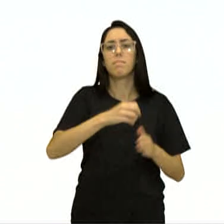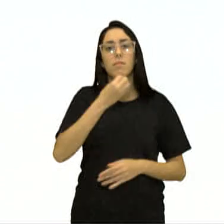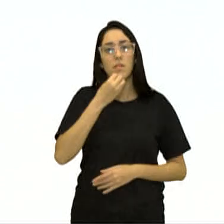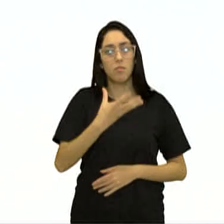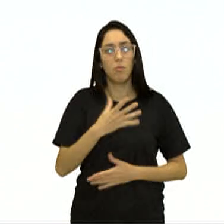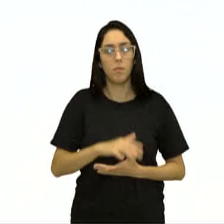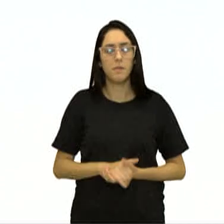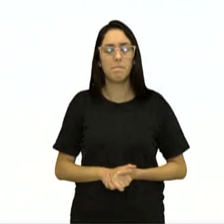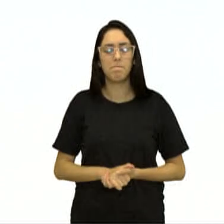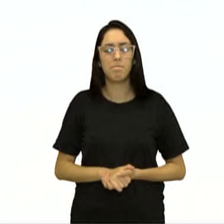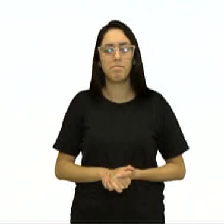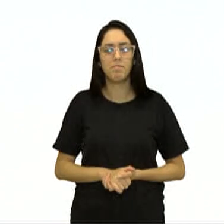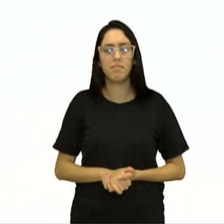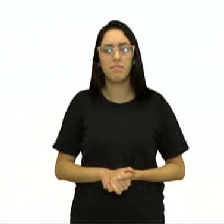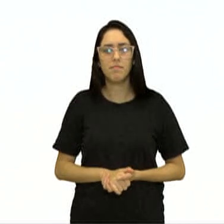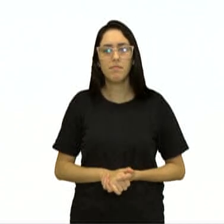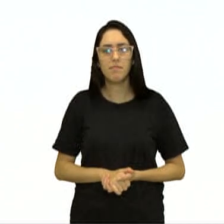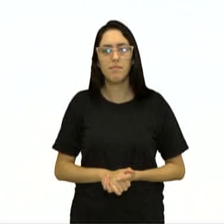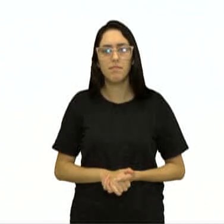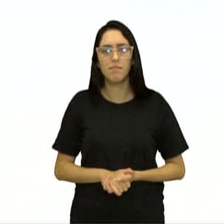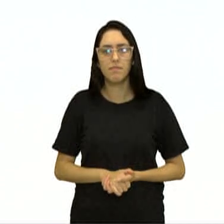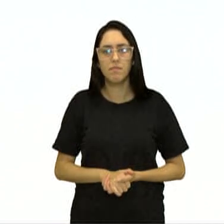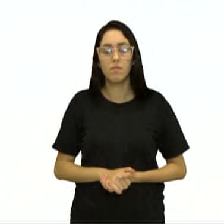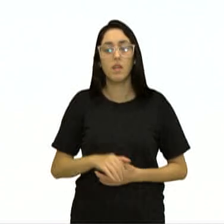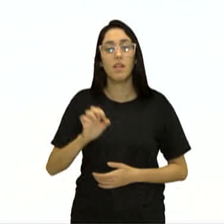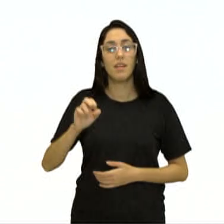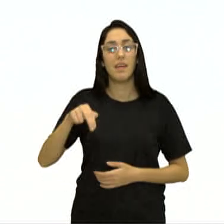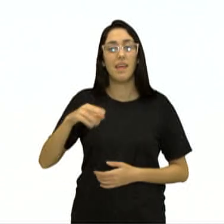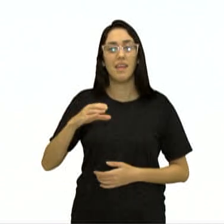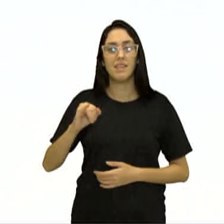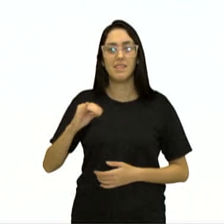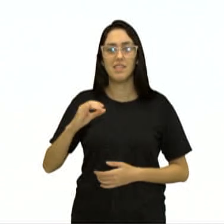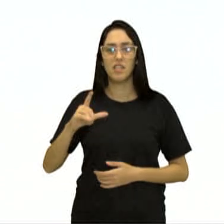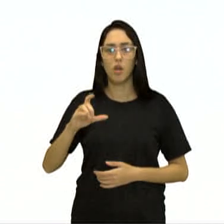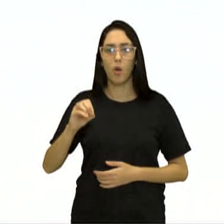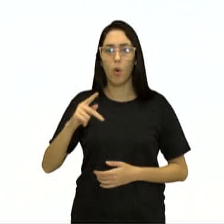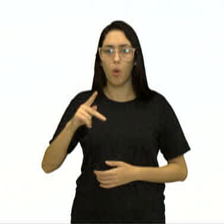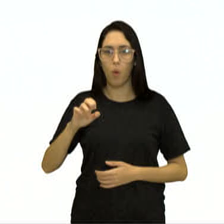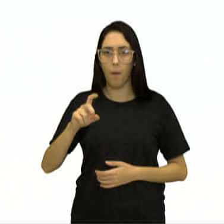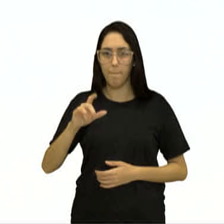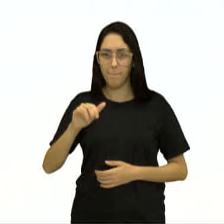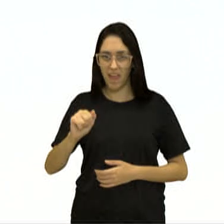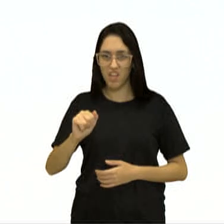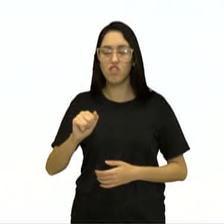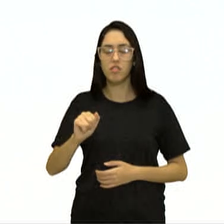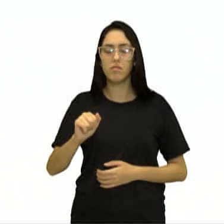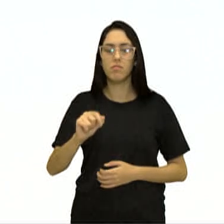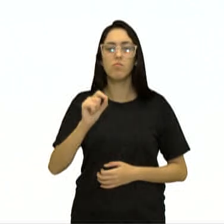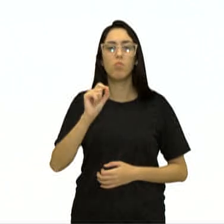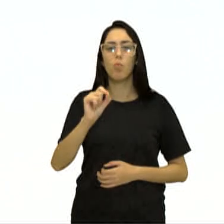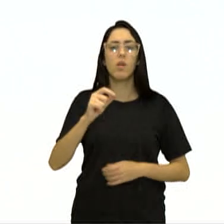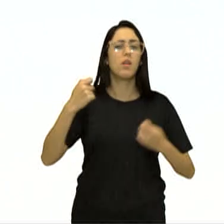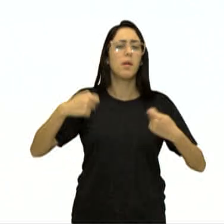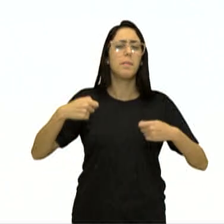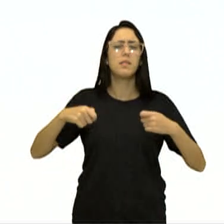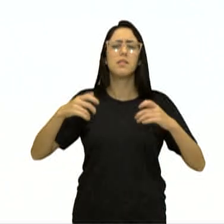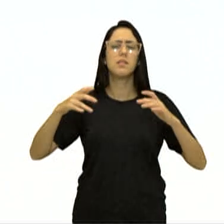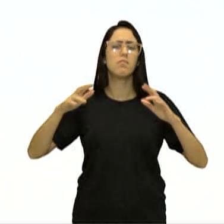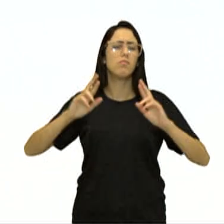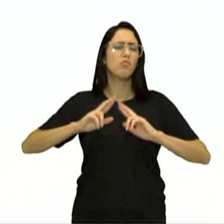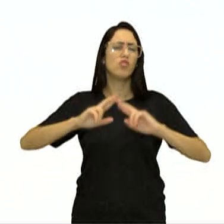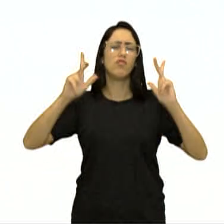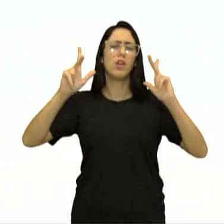essa ideia para uma enciclopédia cujo foco seja o fantástico. E o que é o